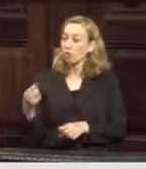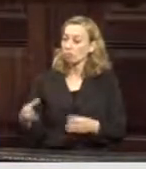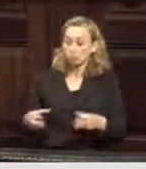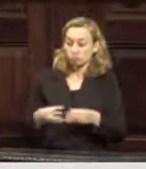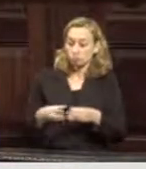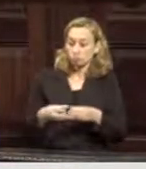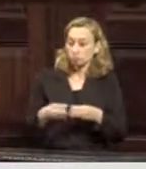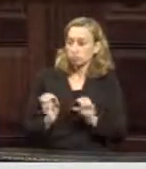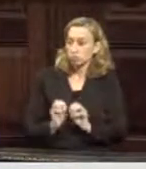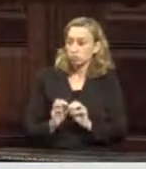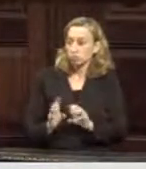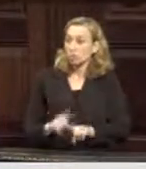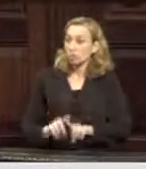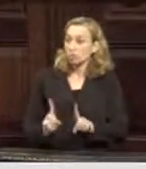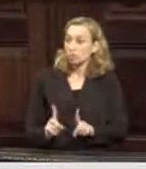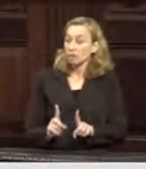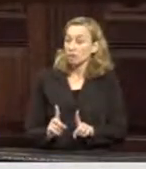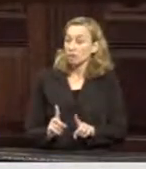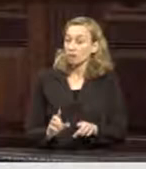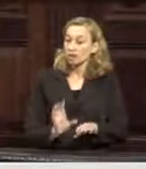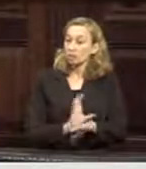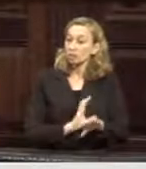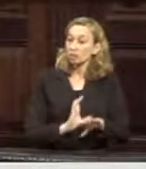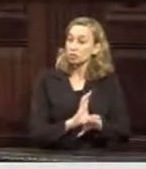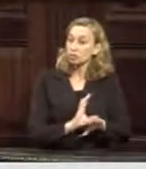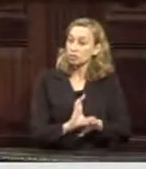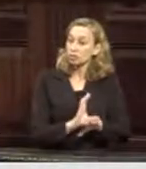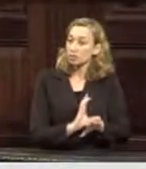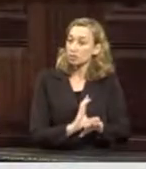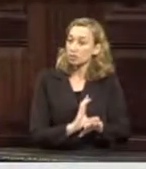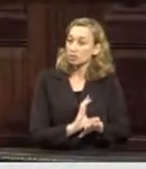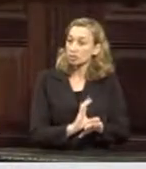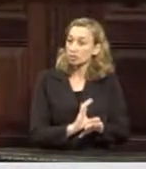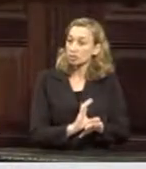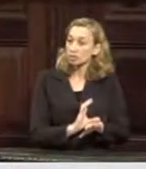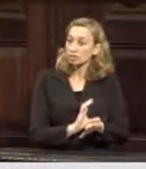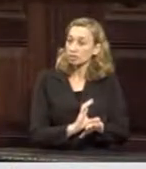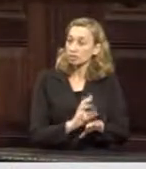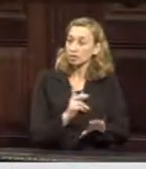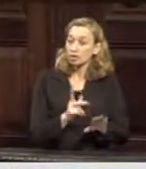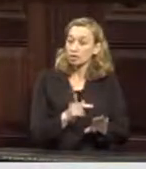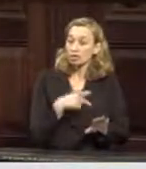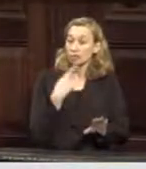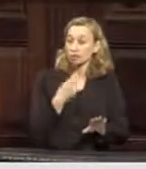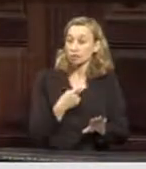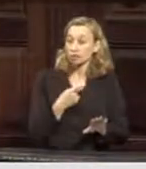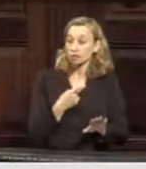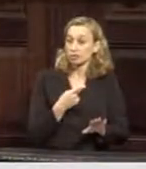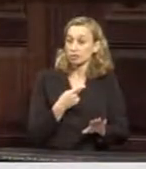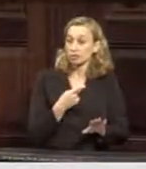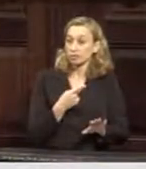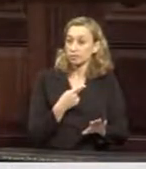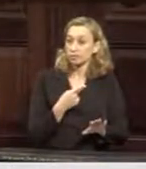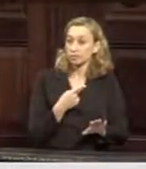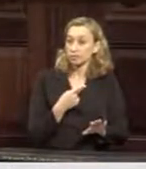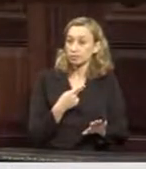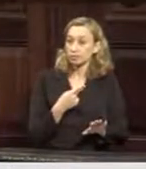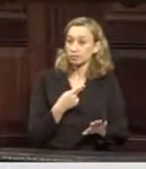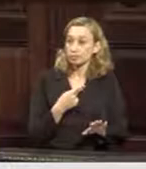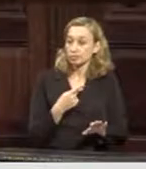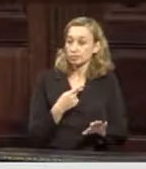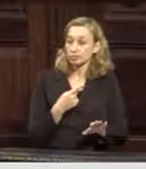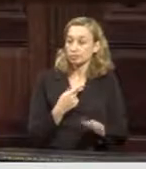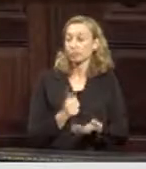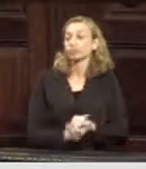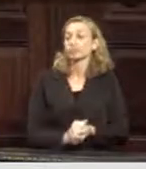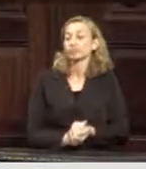porque determina a Constituição o princípio da autonomia universitária. Autonomia didática, autonomia